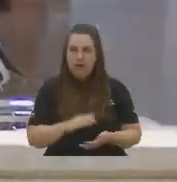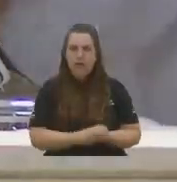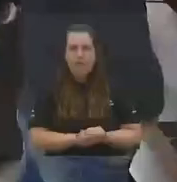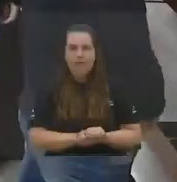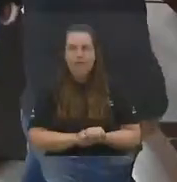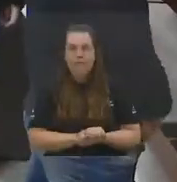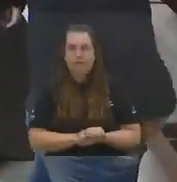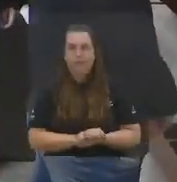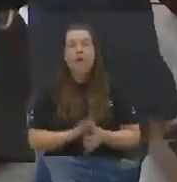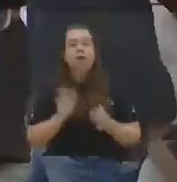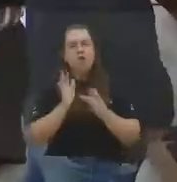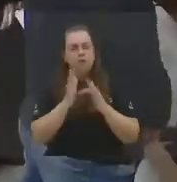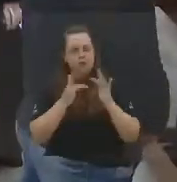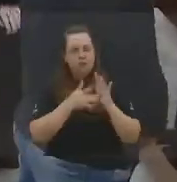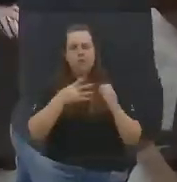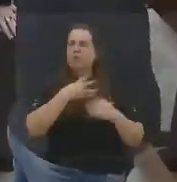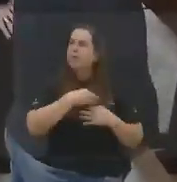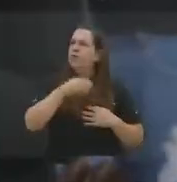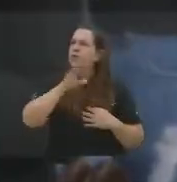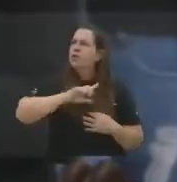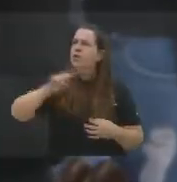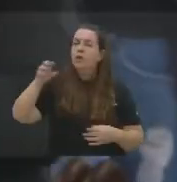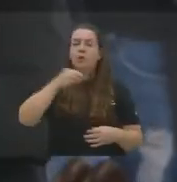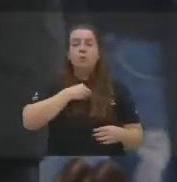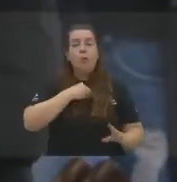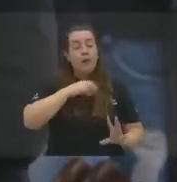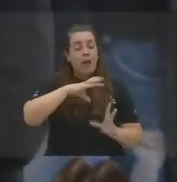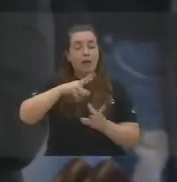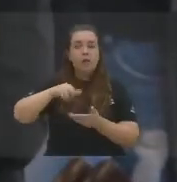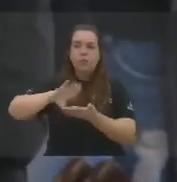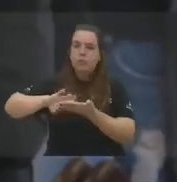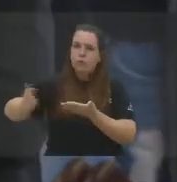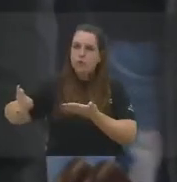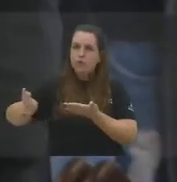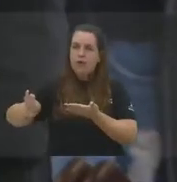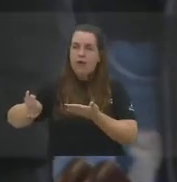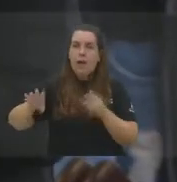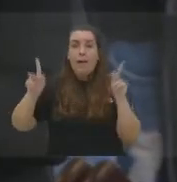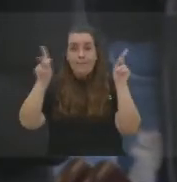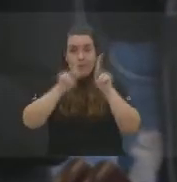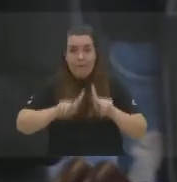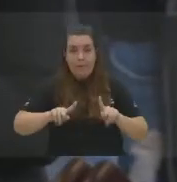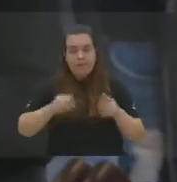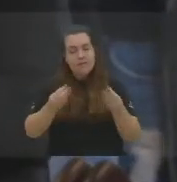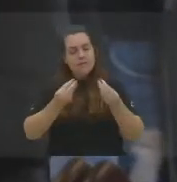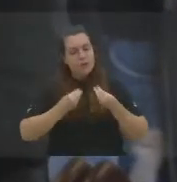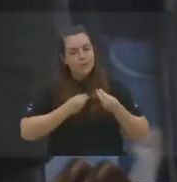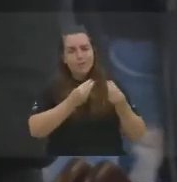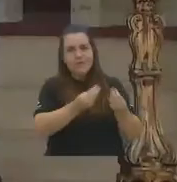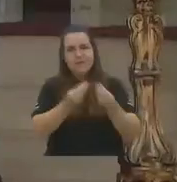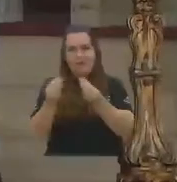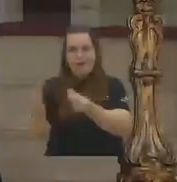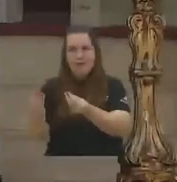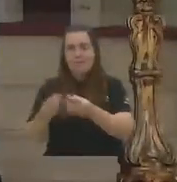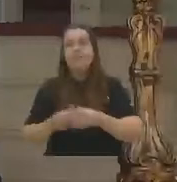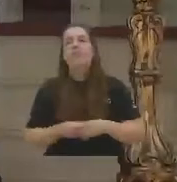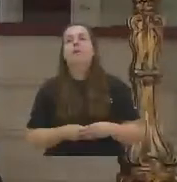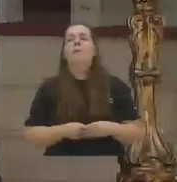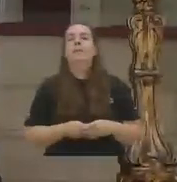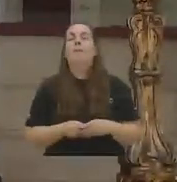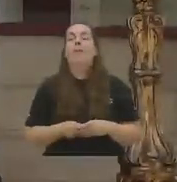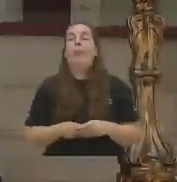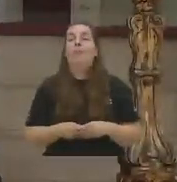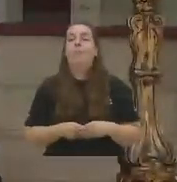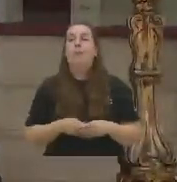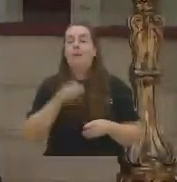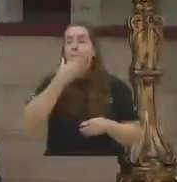tende piedade de nós. Cordeiro de Deus, que tirais o pecado do mundo, dai-nos a paz.